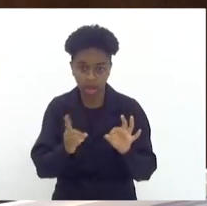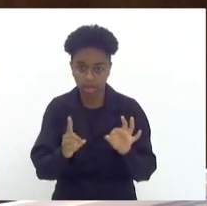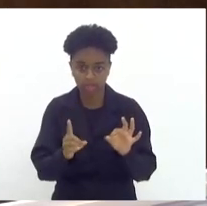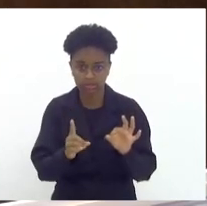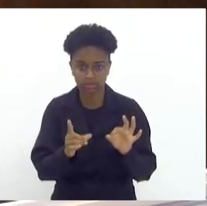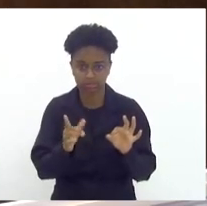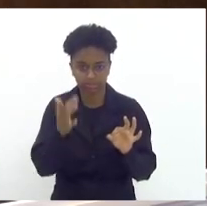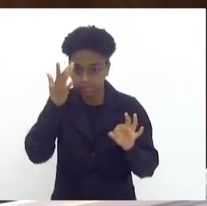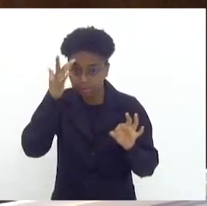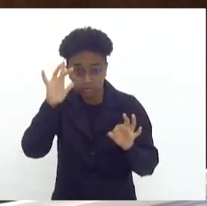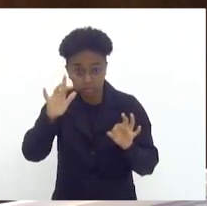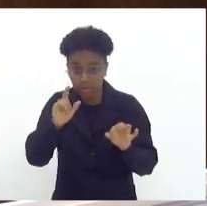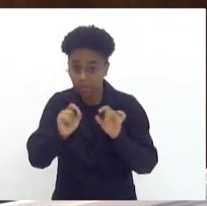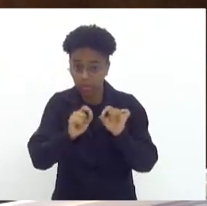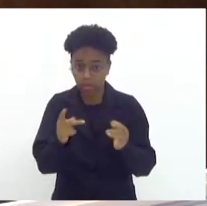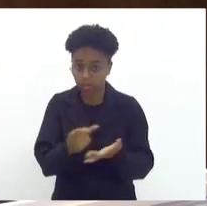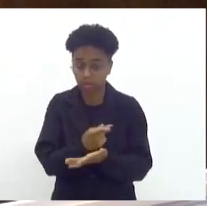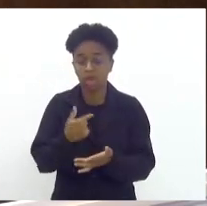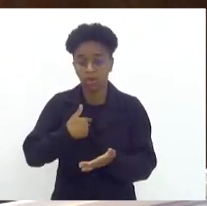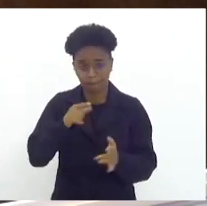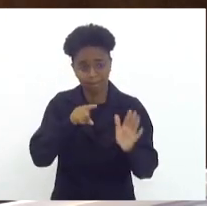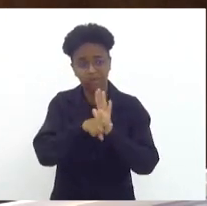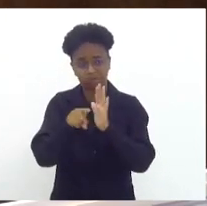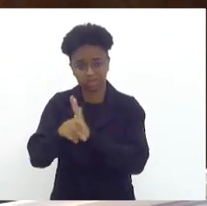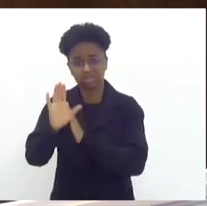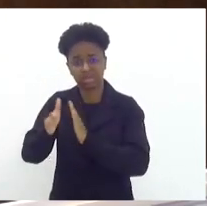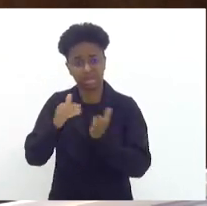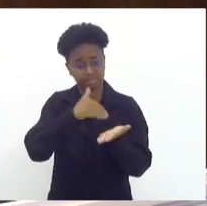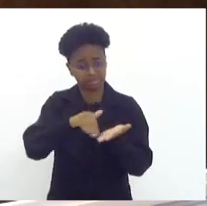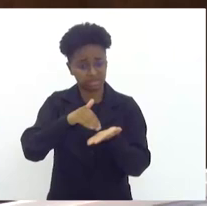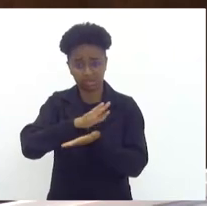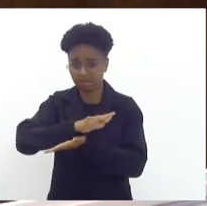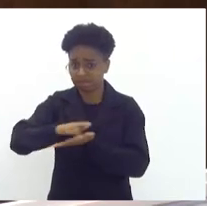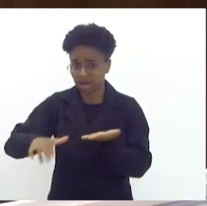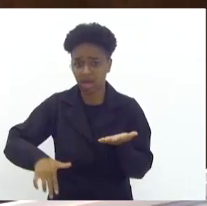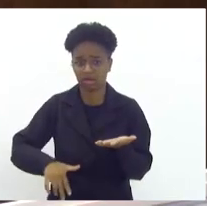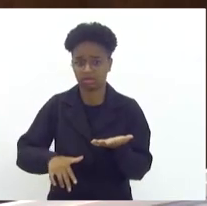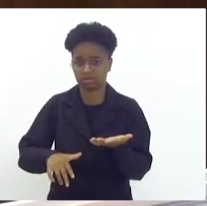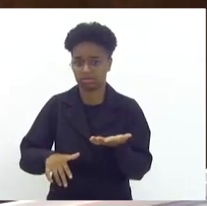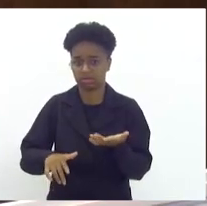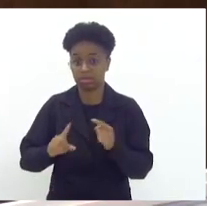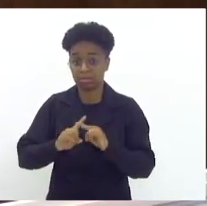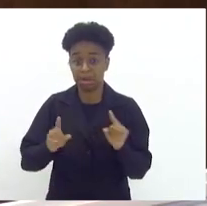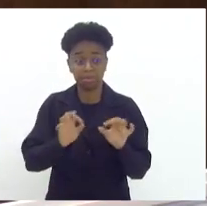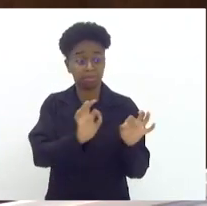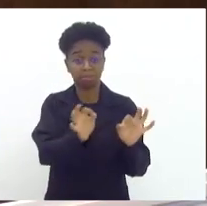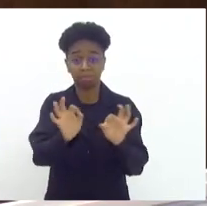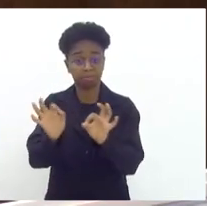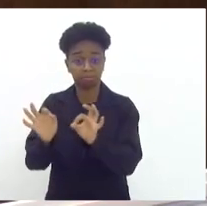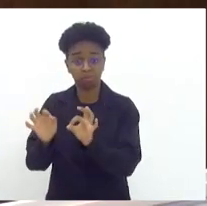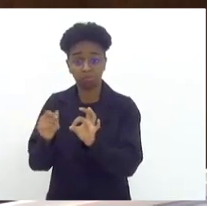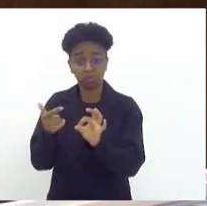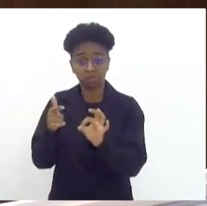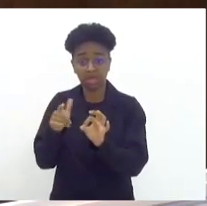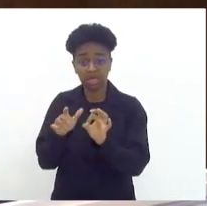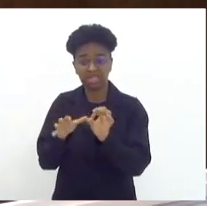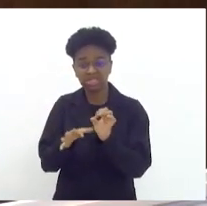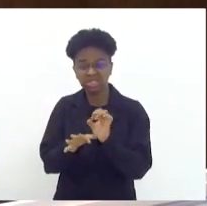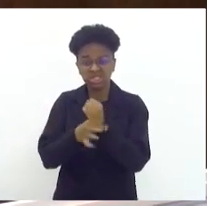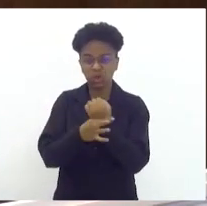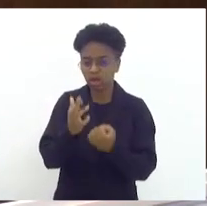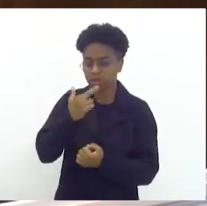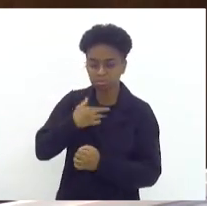eu fico me perguntando já perguntei a secretários adversos interlocutores e ninguém tem segurança de me